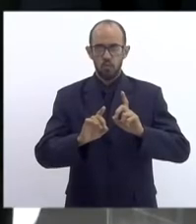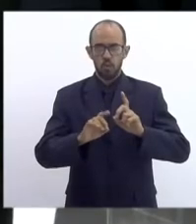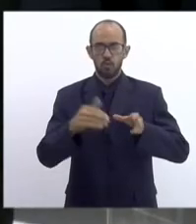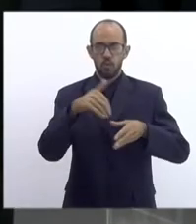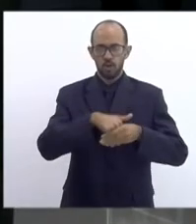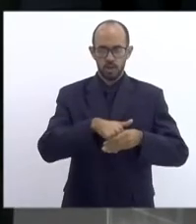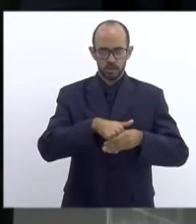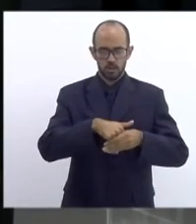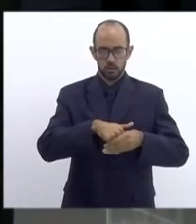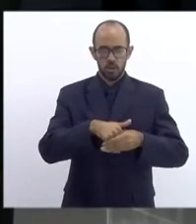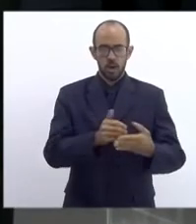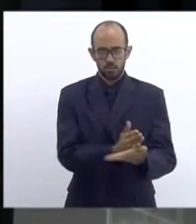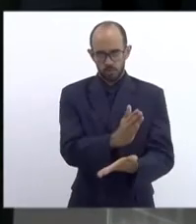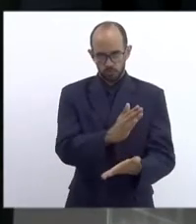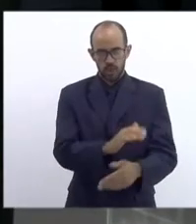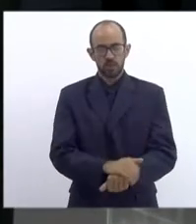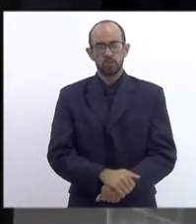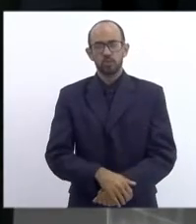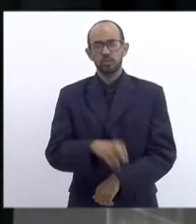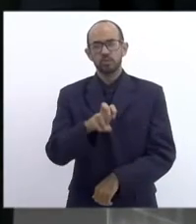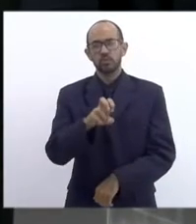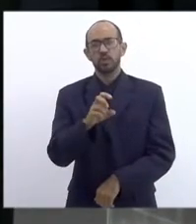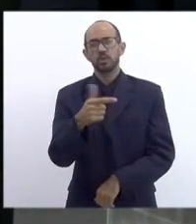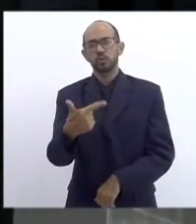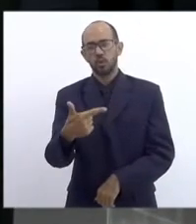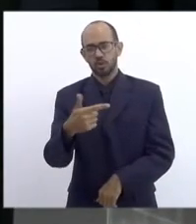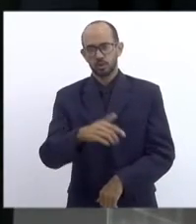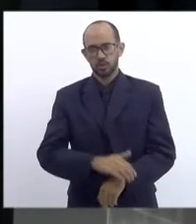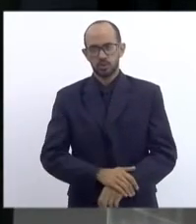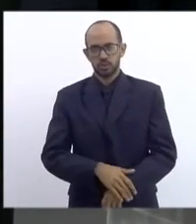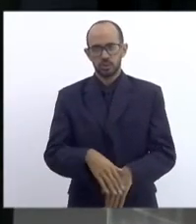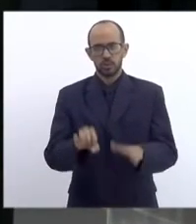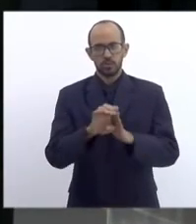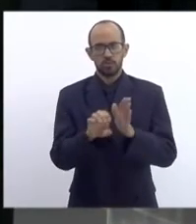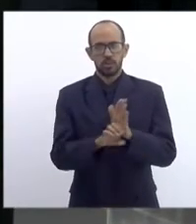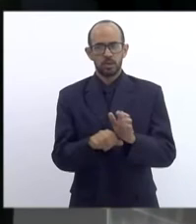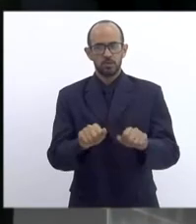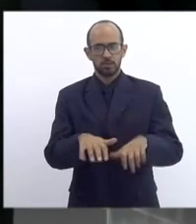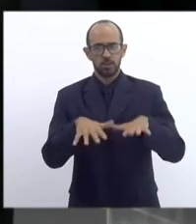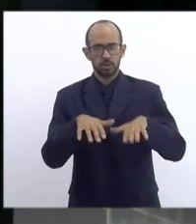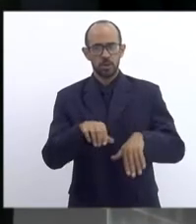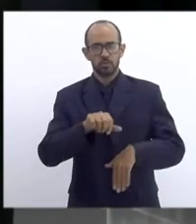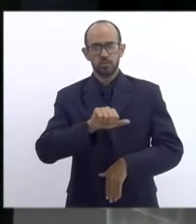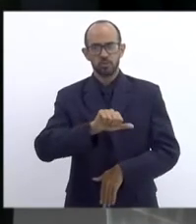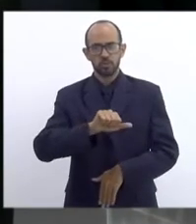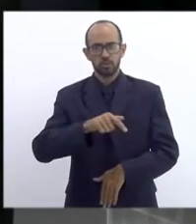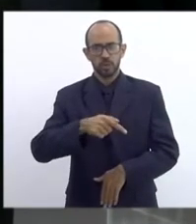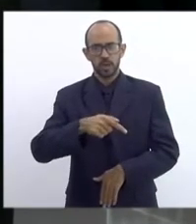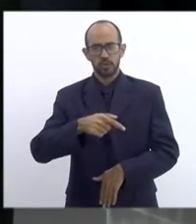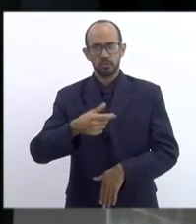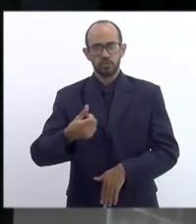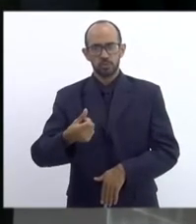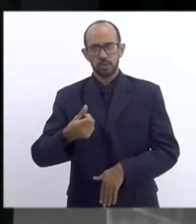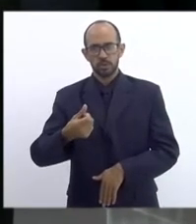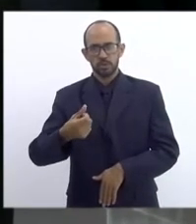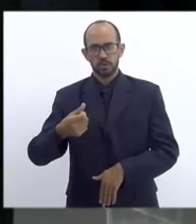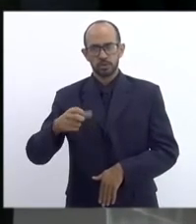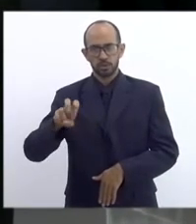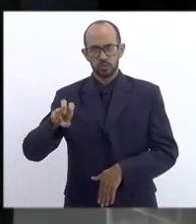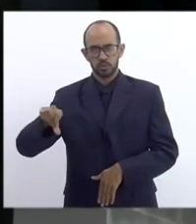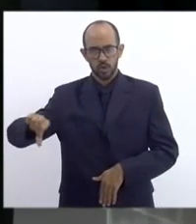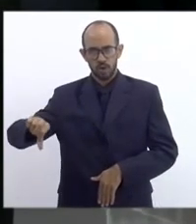em votação, aprovado. 52. Emendas de plenário ao projeto de lei 1576/2019, autoria da deputada Marina